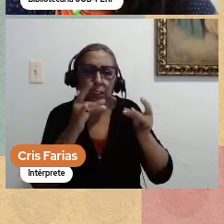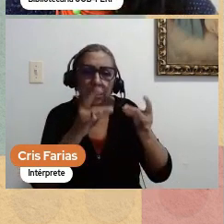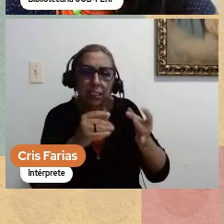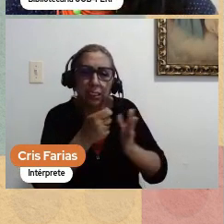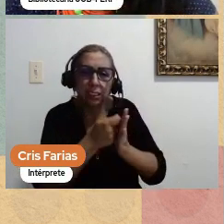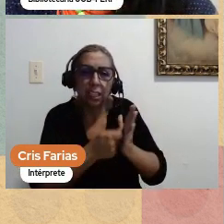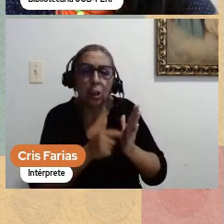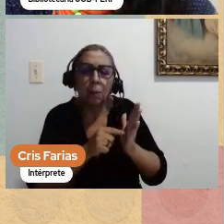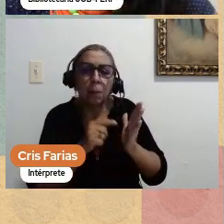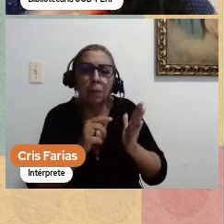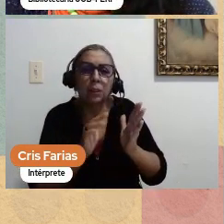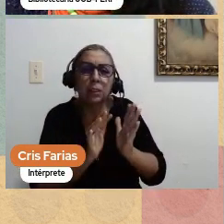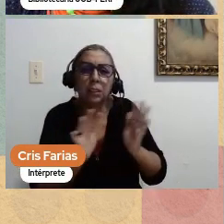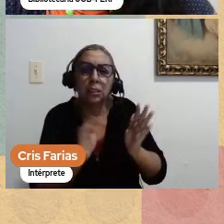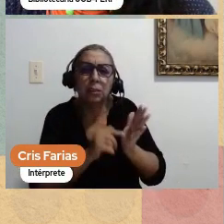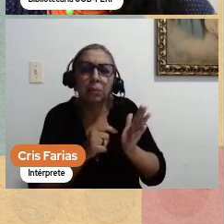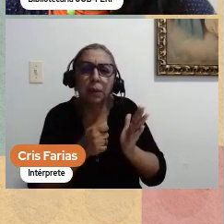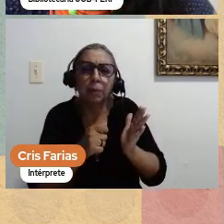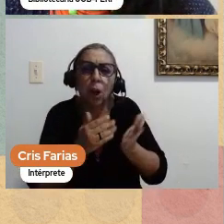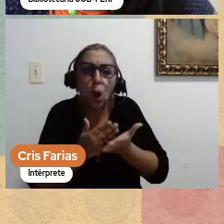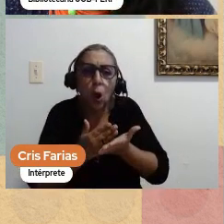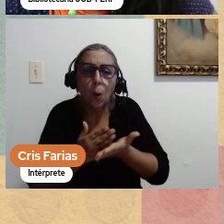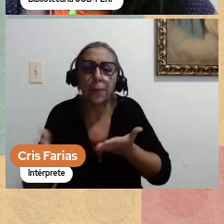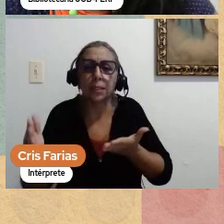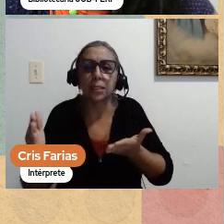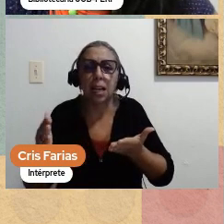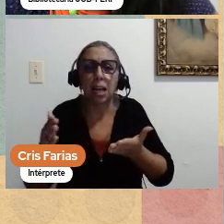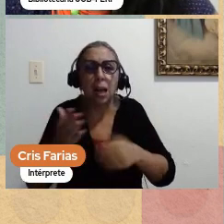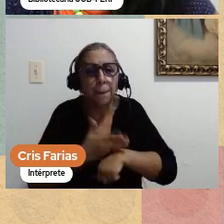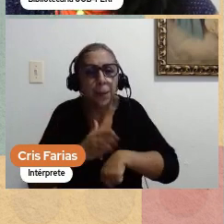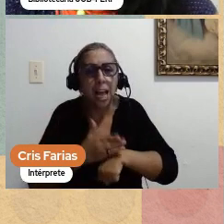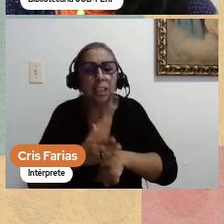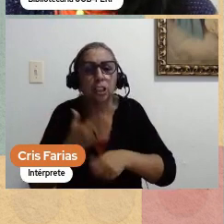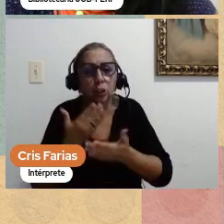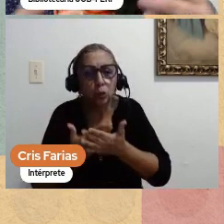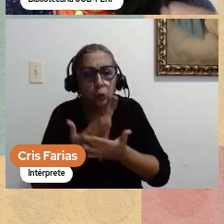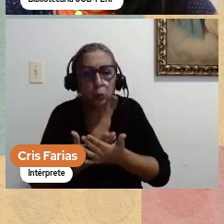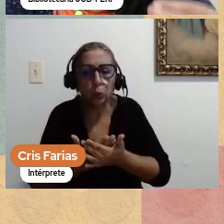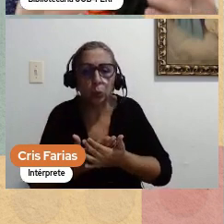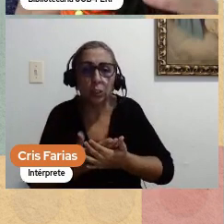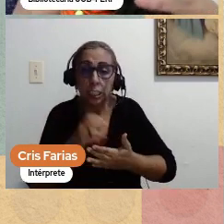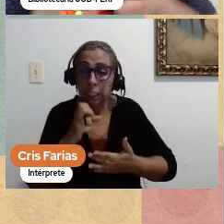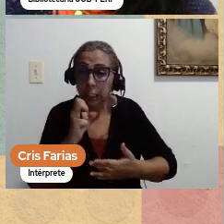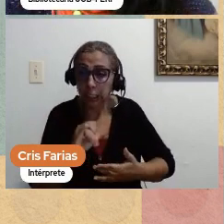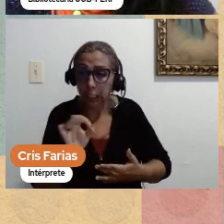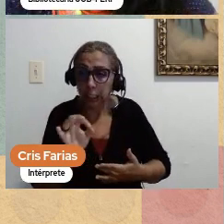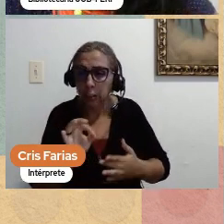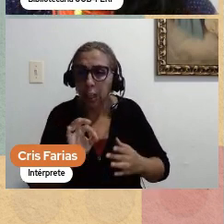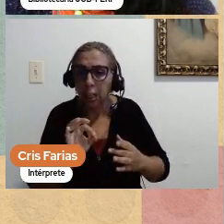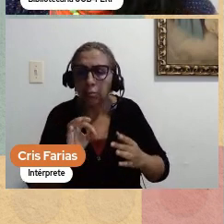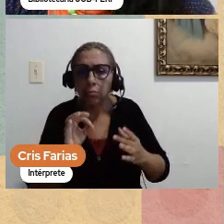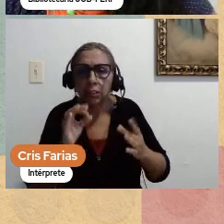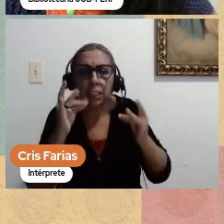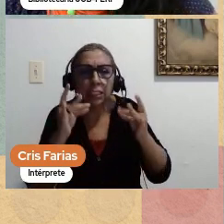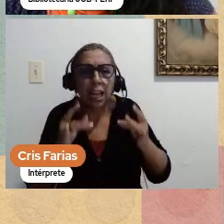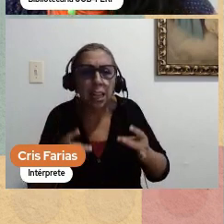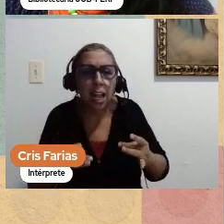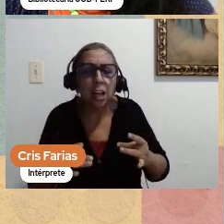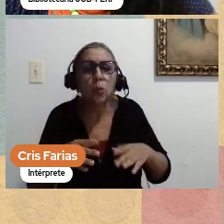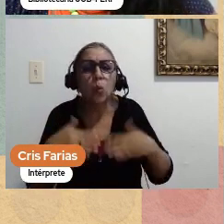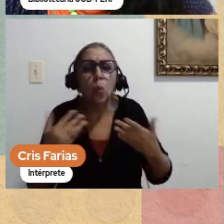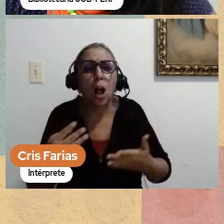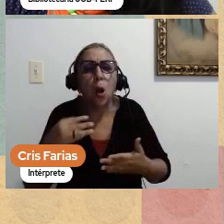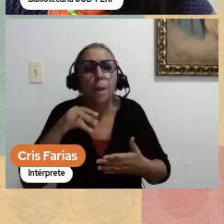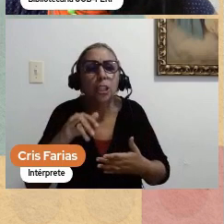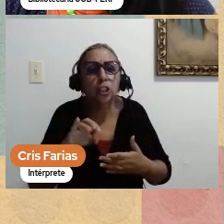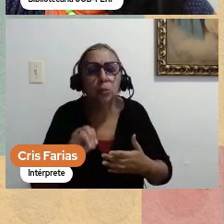mínimo que precisamos para começar, né, a uma prática, um estudo, se eles não tiverem definidos quais são os mínimos